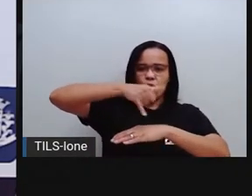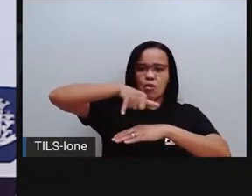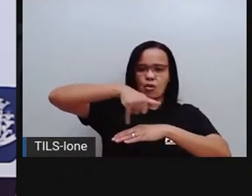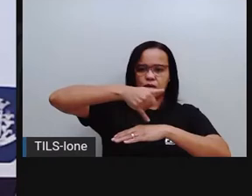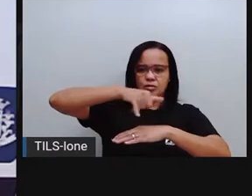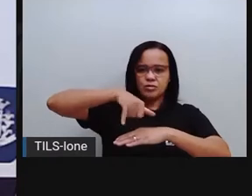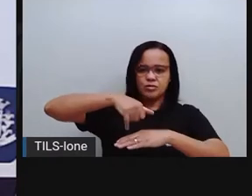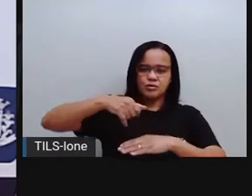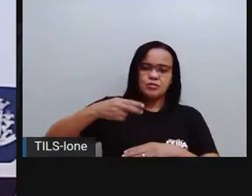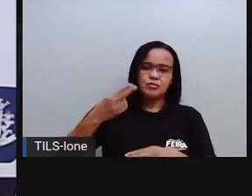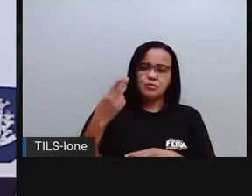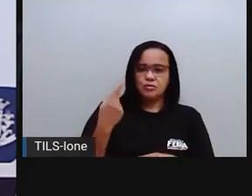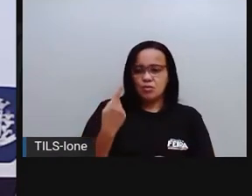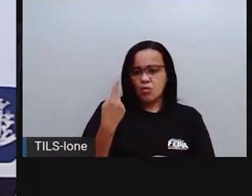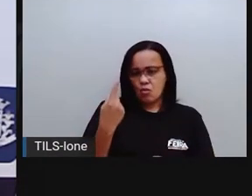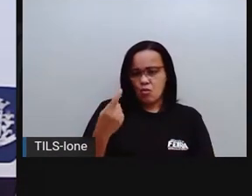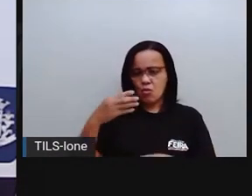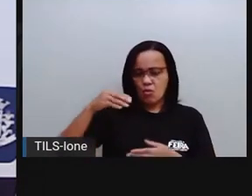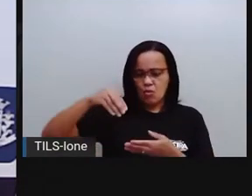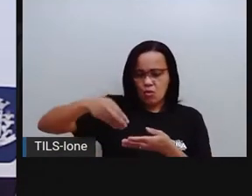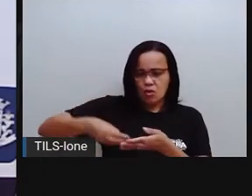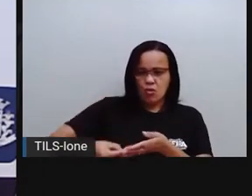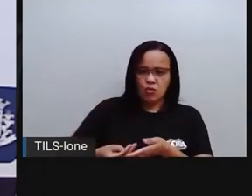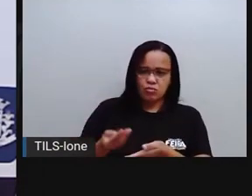uma colher de sopa de óleo.